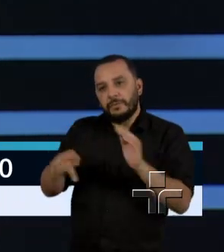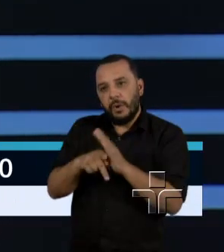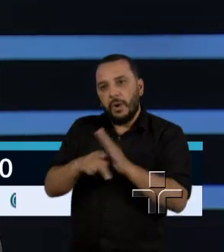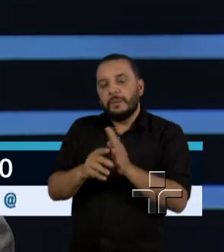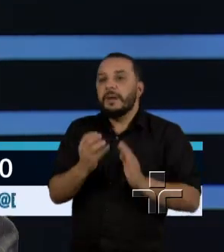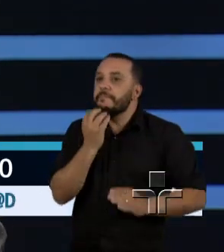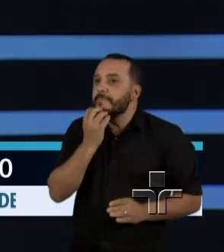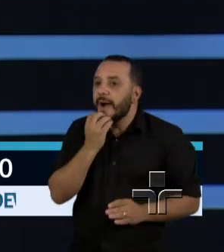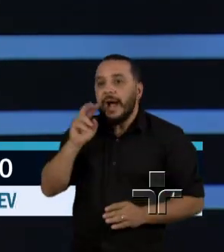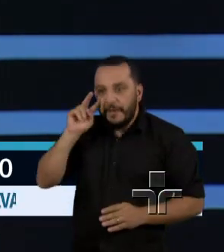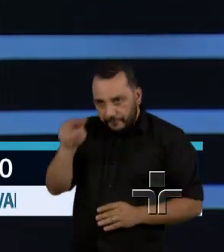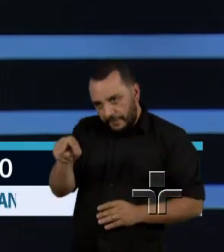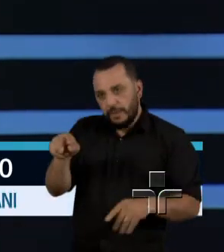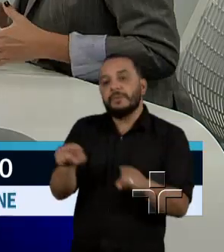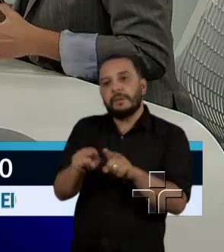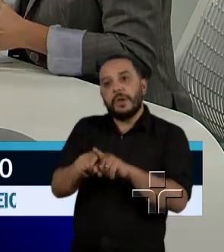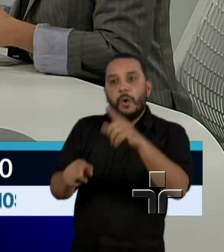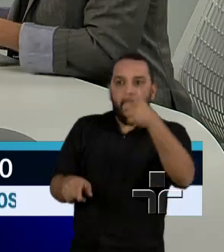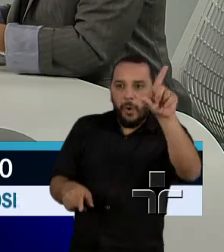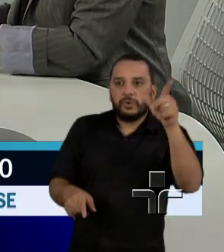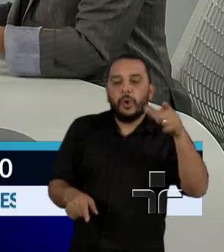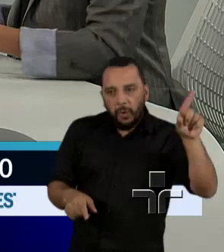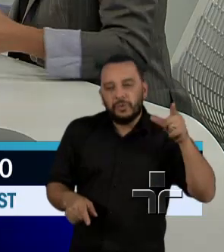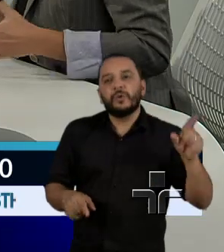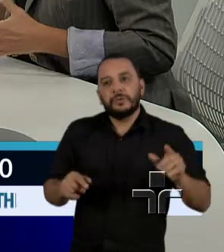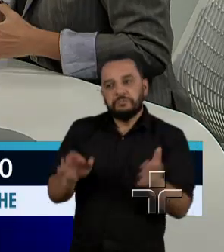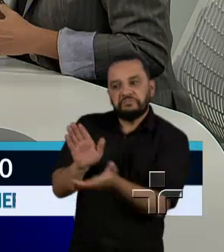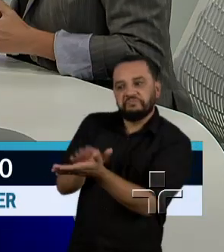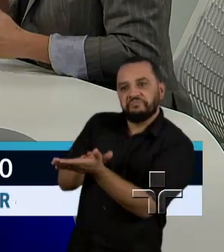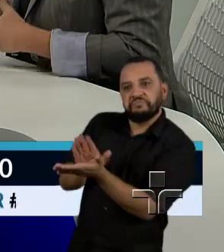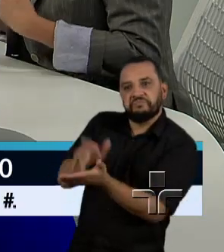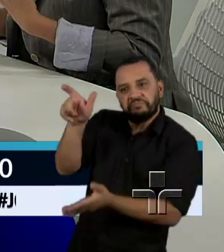mas vários outros parlamentares, vários